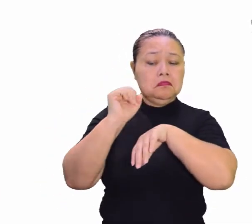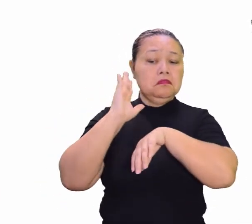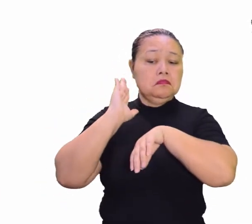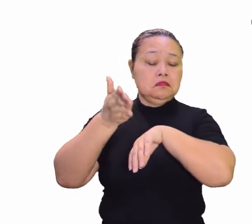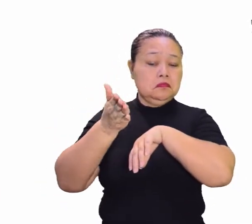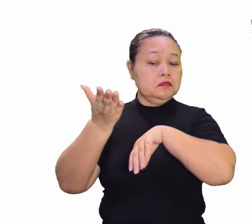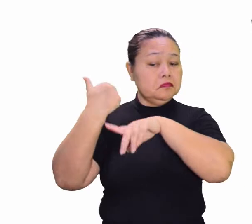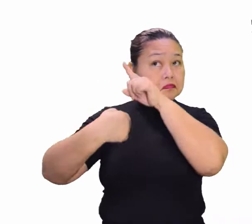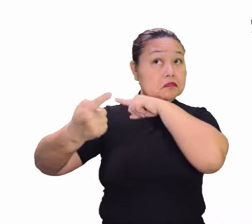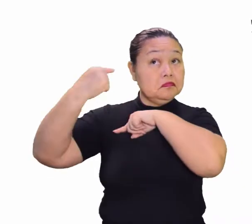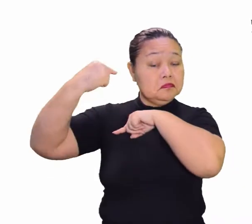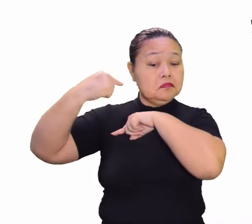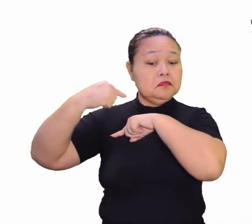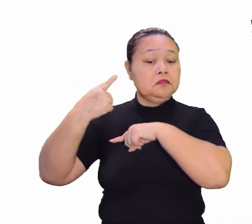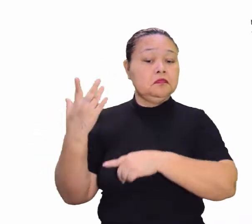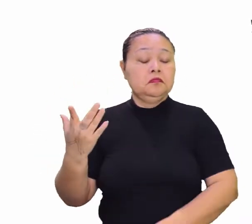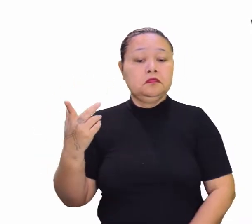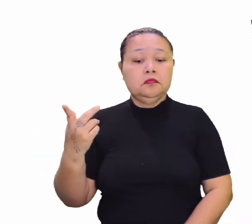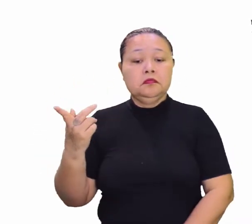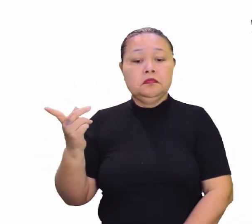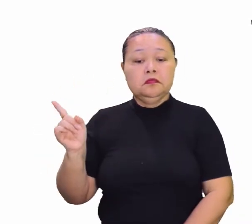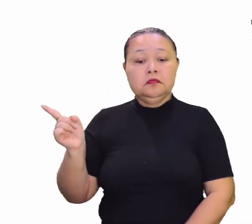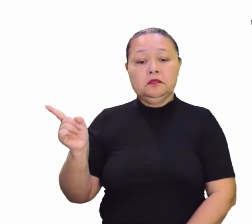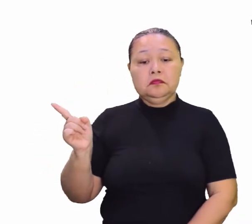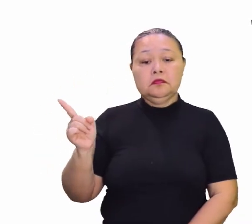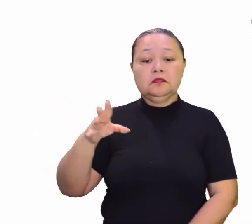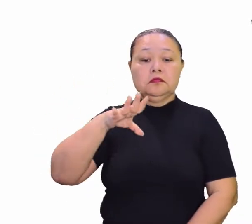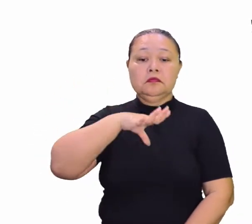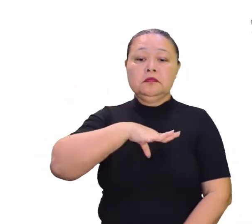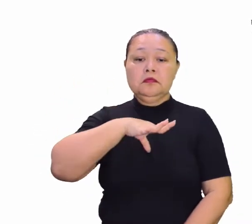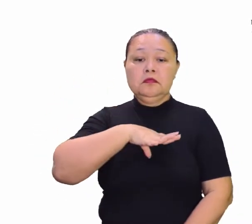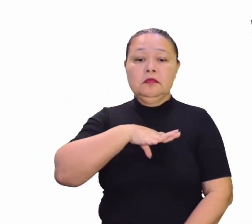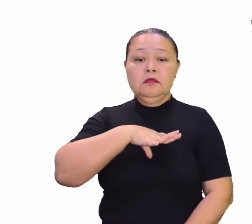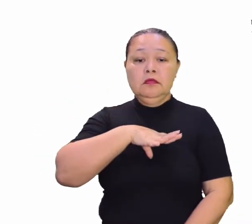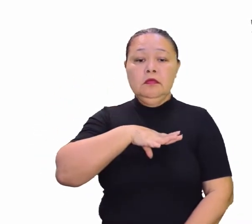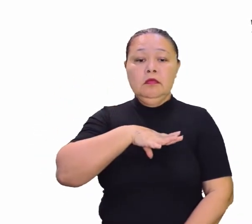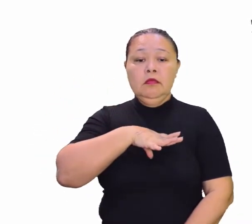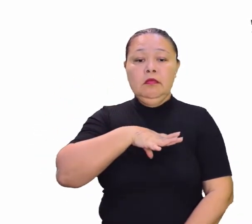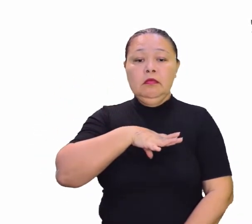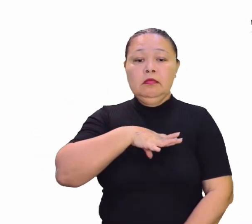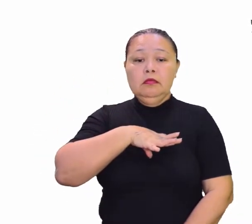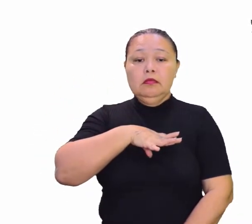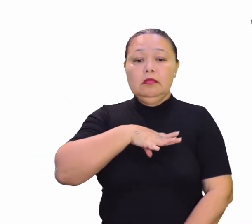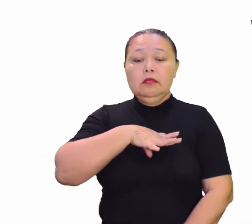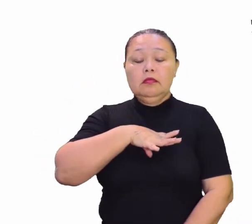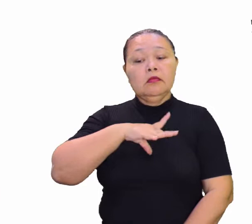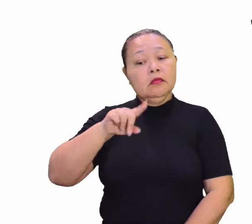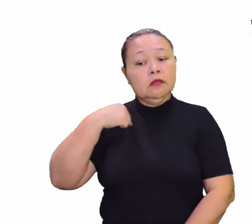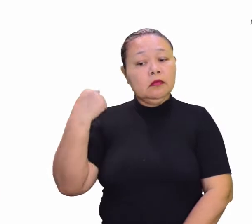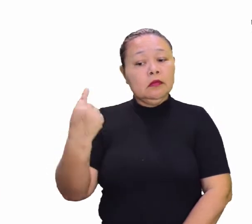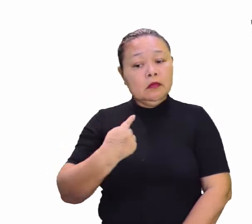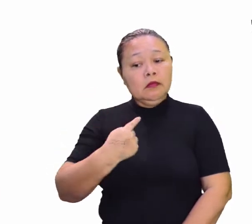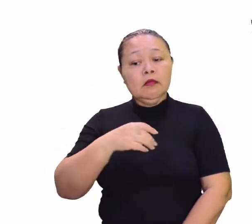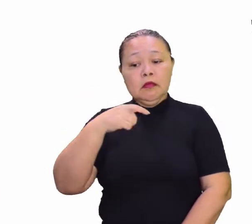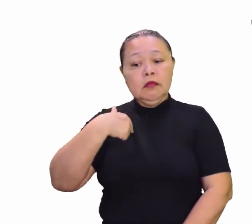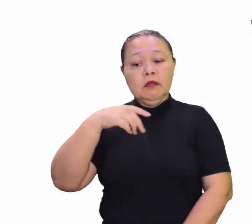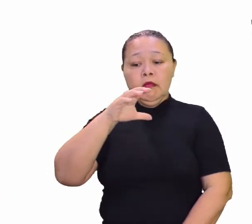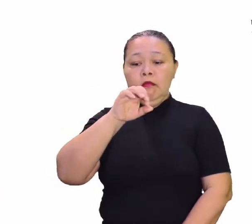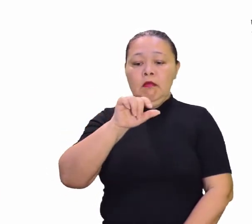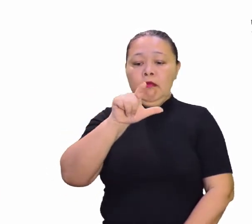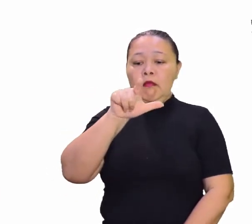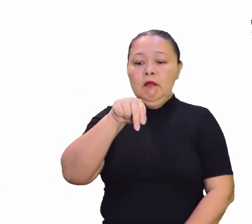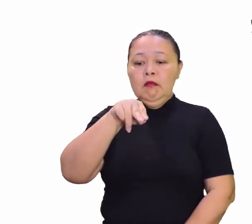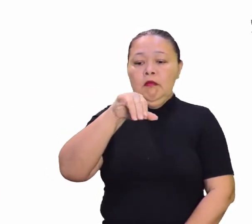mesmo. Então, olha só aqui, ó, Portugal, por exemplo. Portugal, nós éramos uma colônia